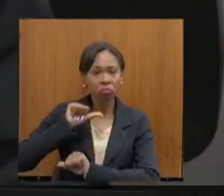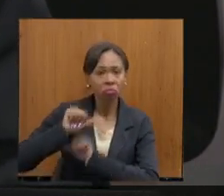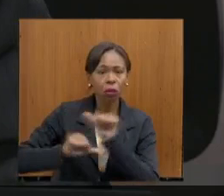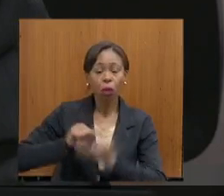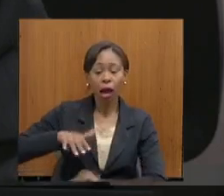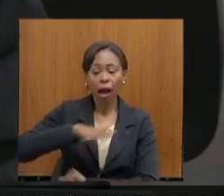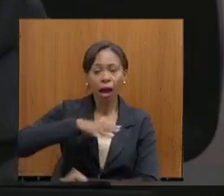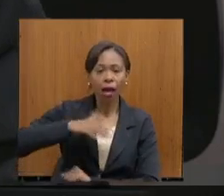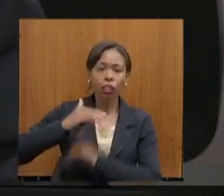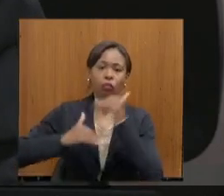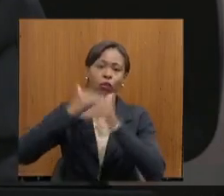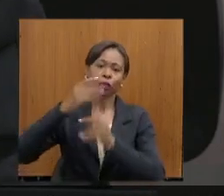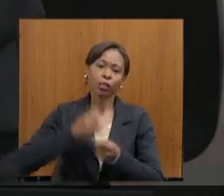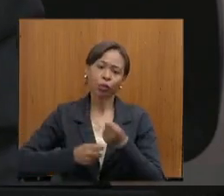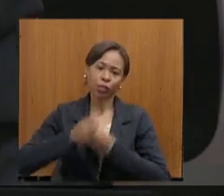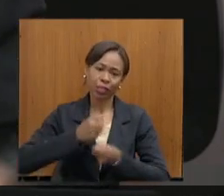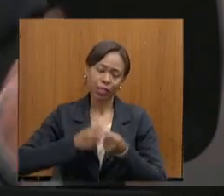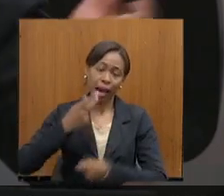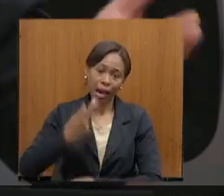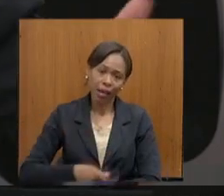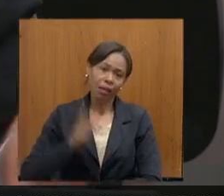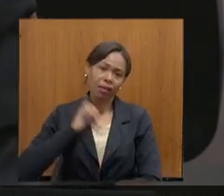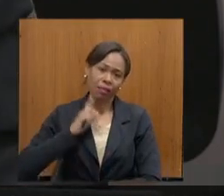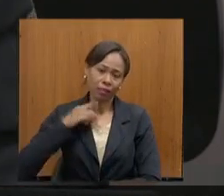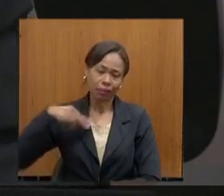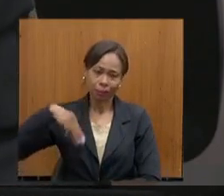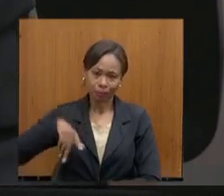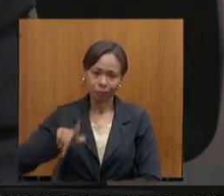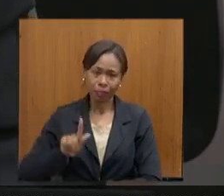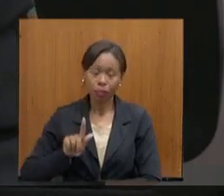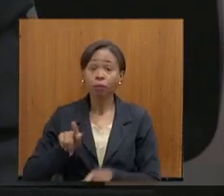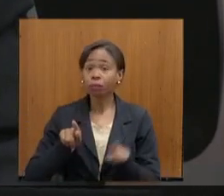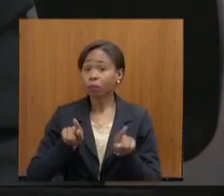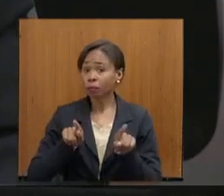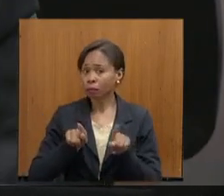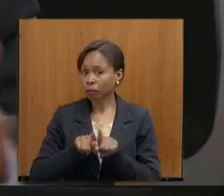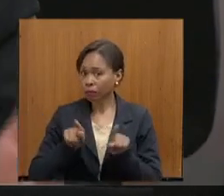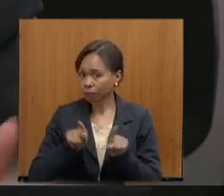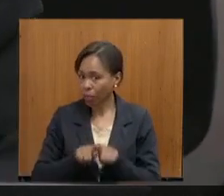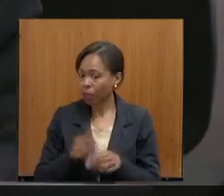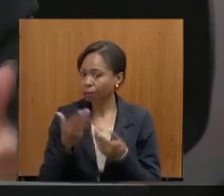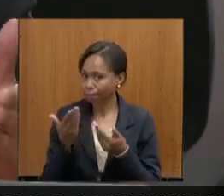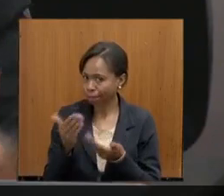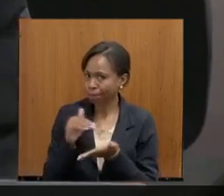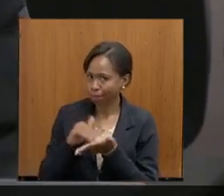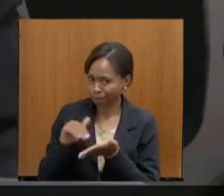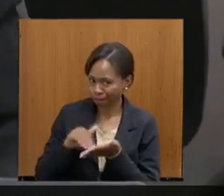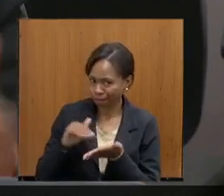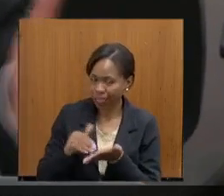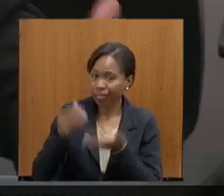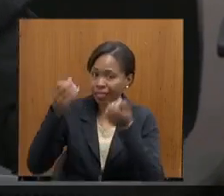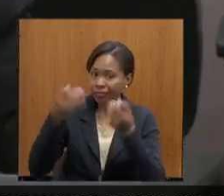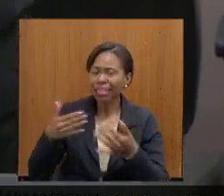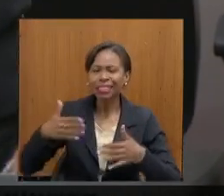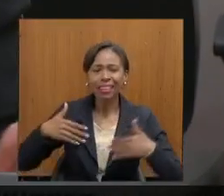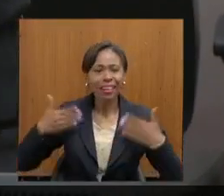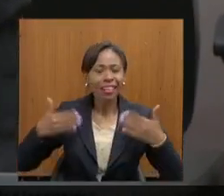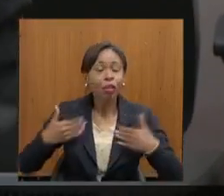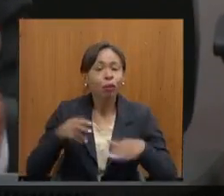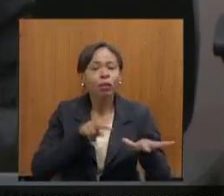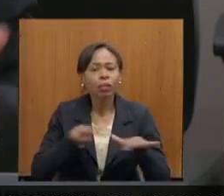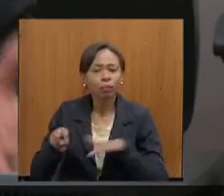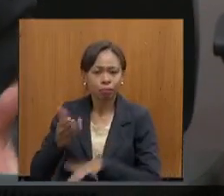do desenvolvimento de nosso estados eu quero também o senhor secretário relatar com muita alegria semana